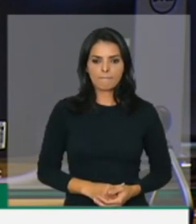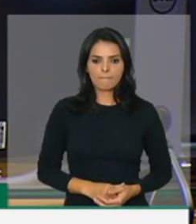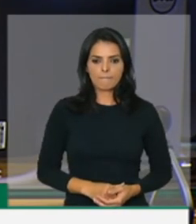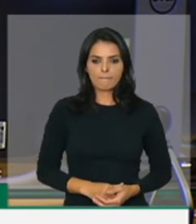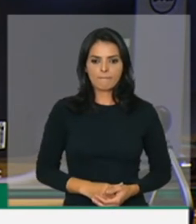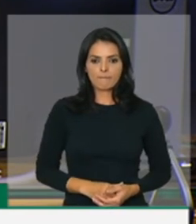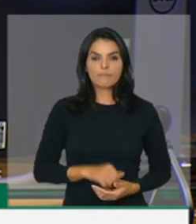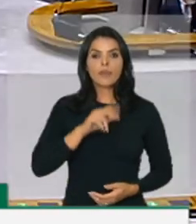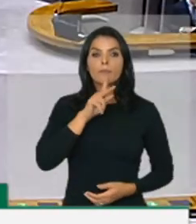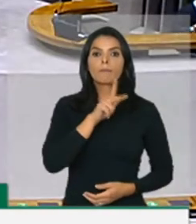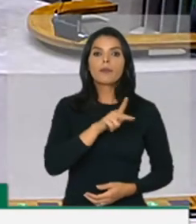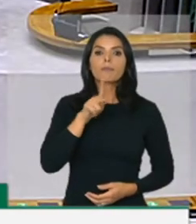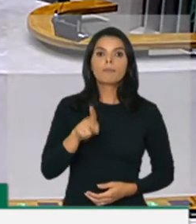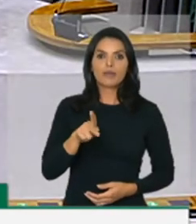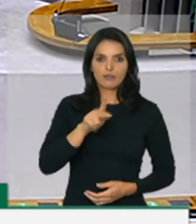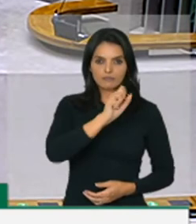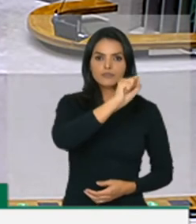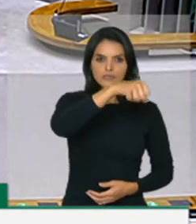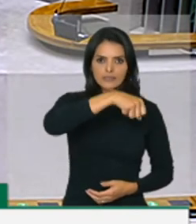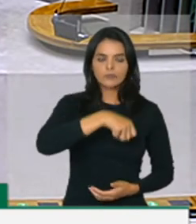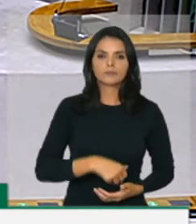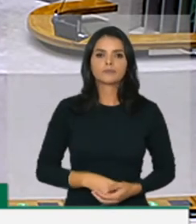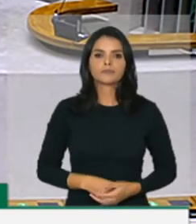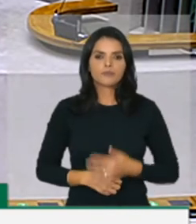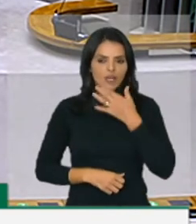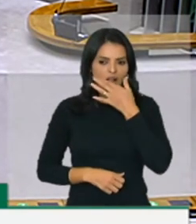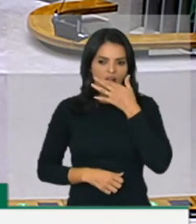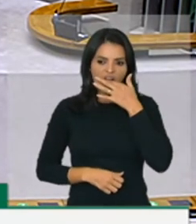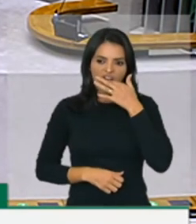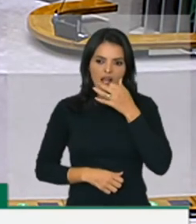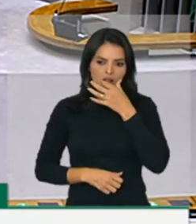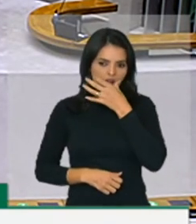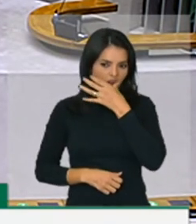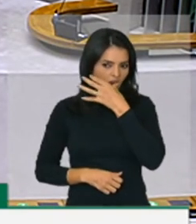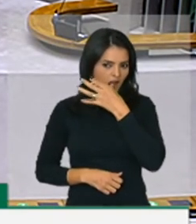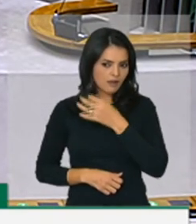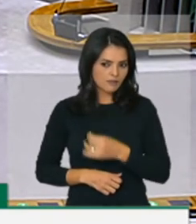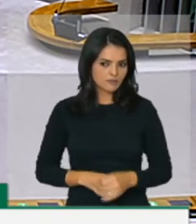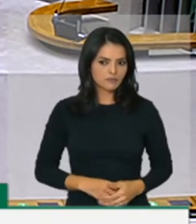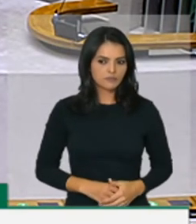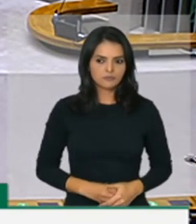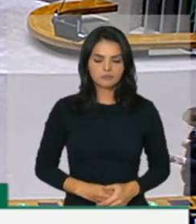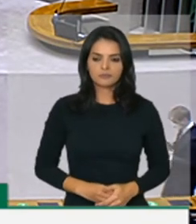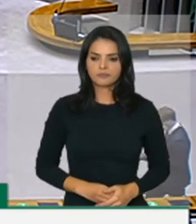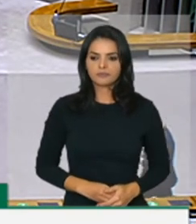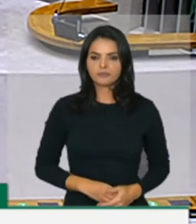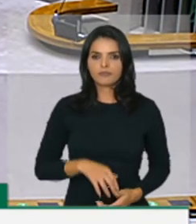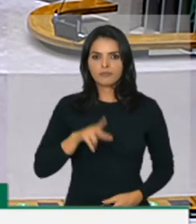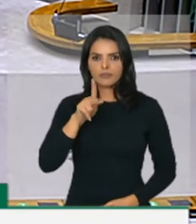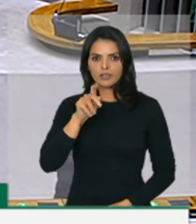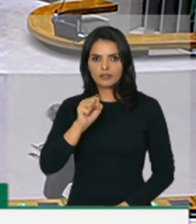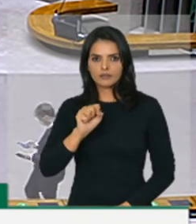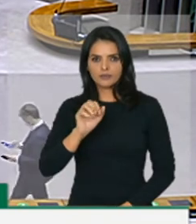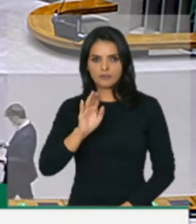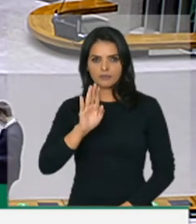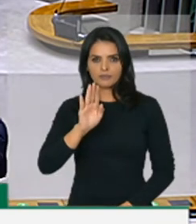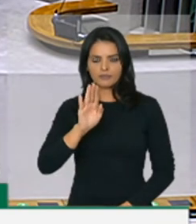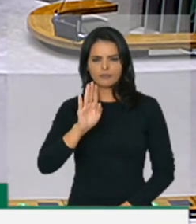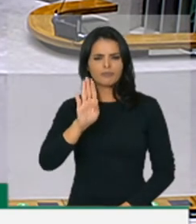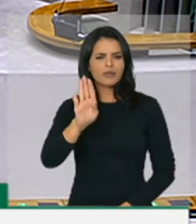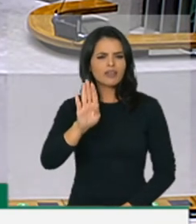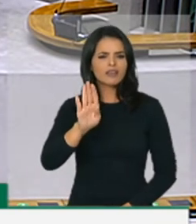O PP? PP sim, presidente. Como orienta o PSD? PSD orienta